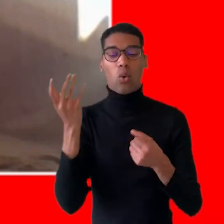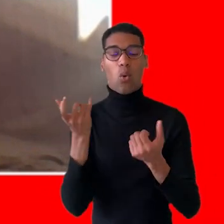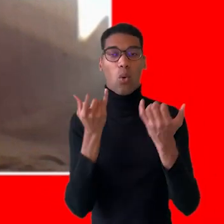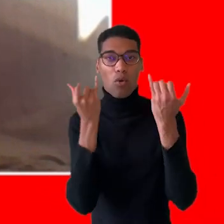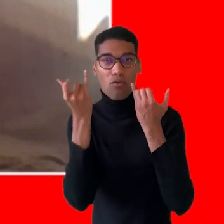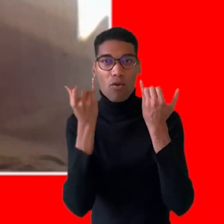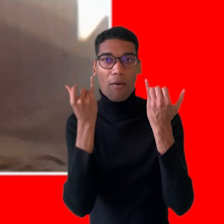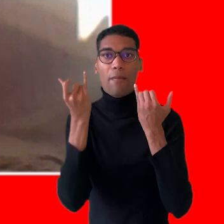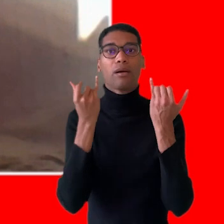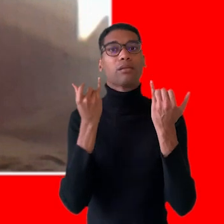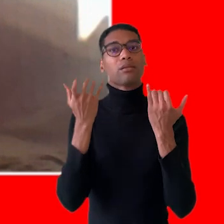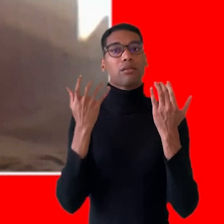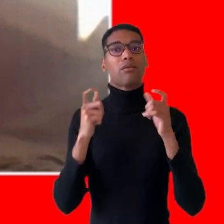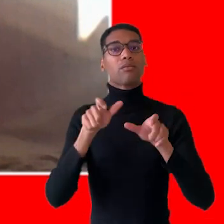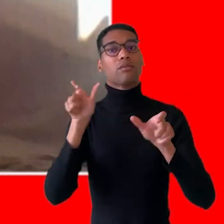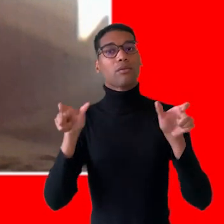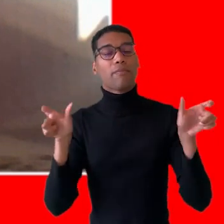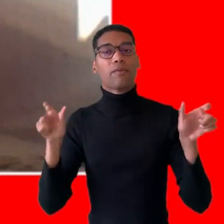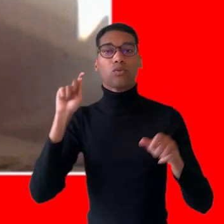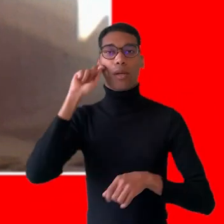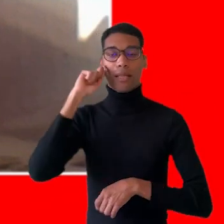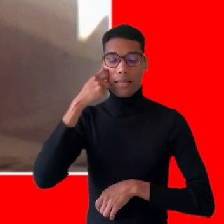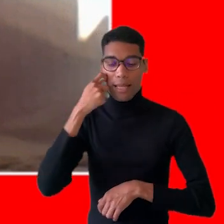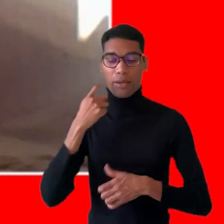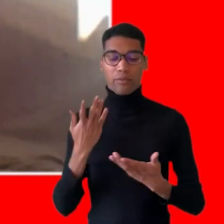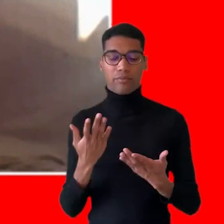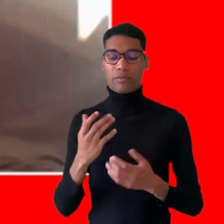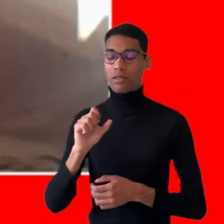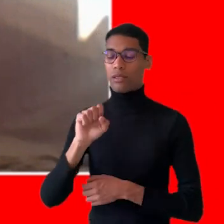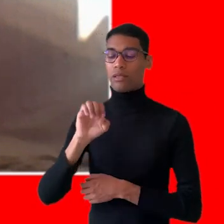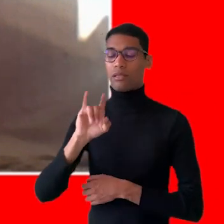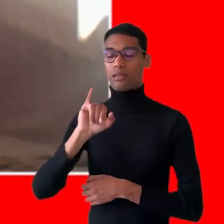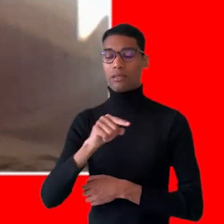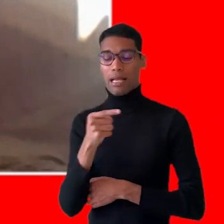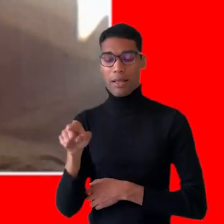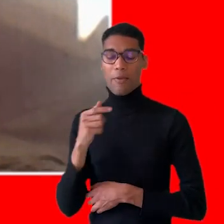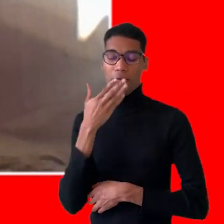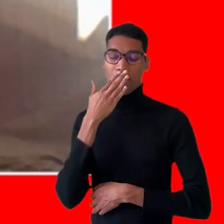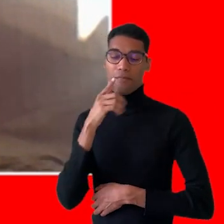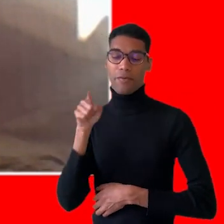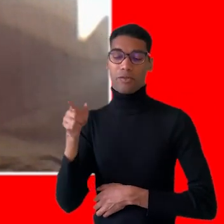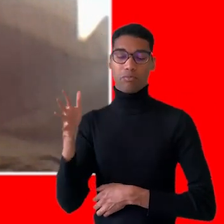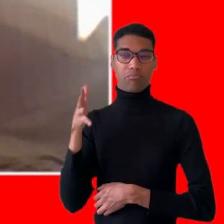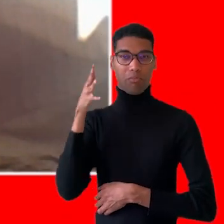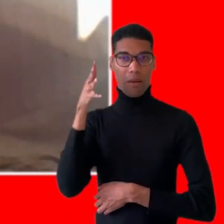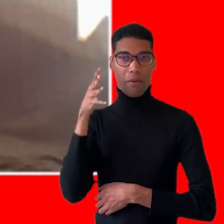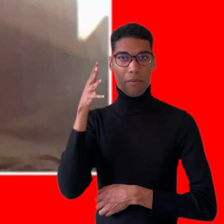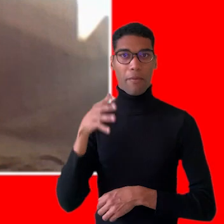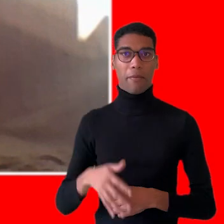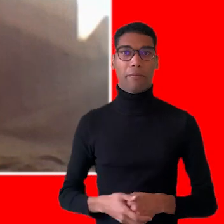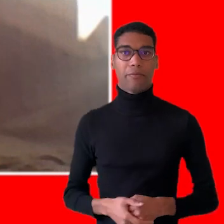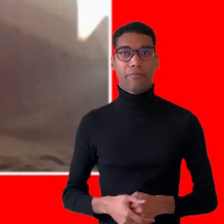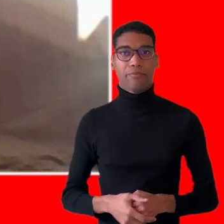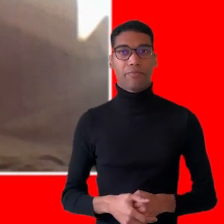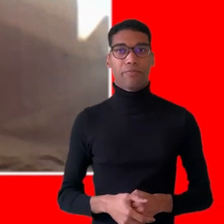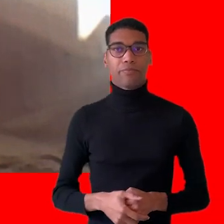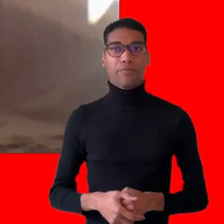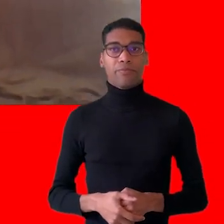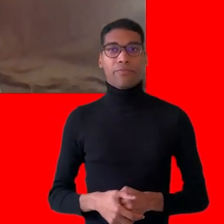as histórias negras, afrodescendentes e africanas. Saloma, com você a palavra. Passa a bola.